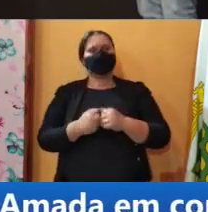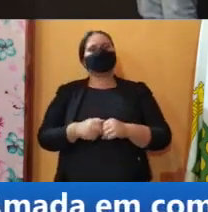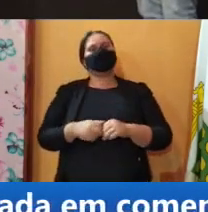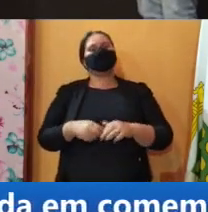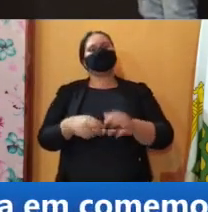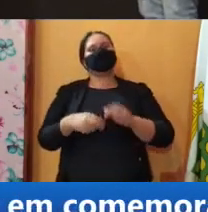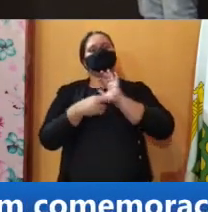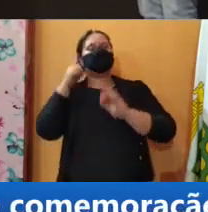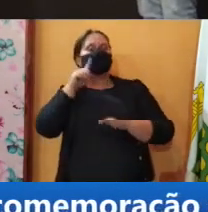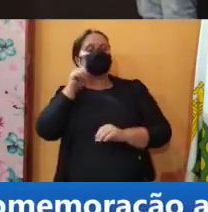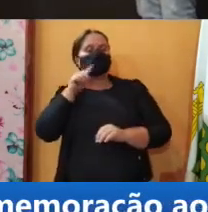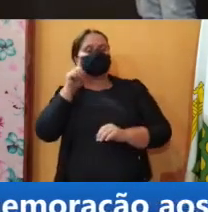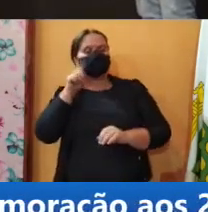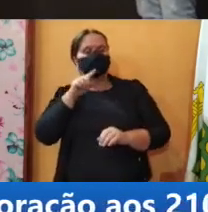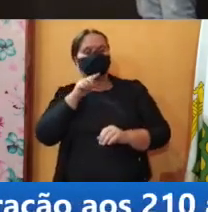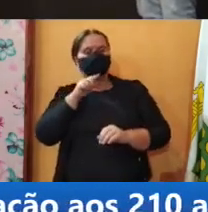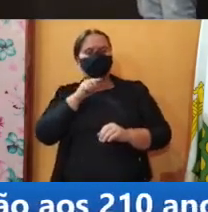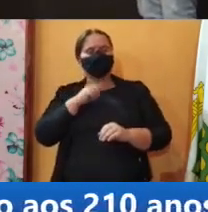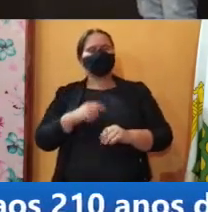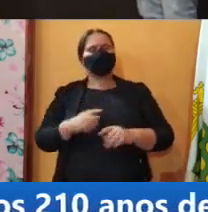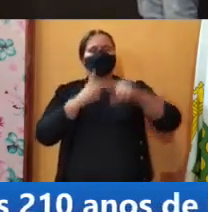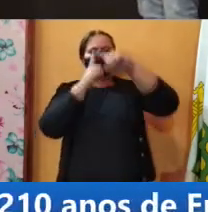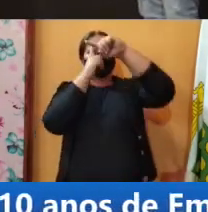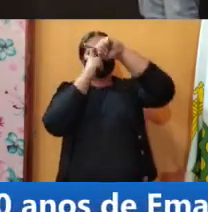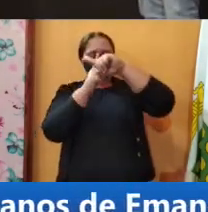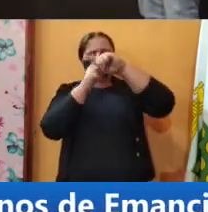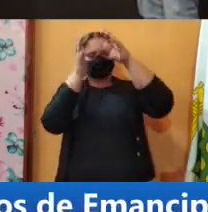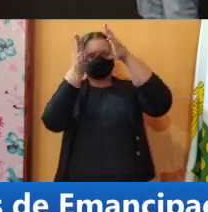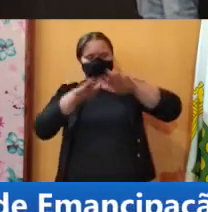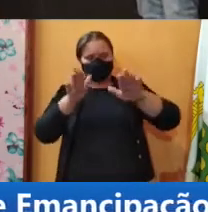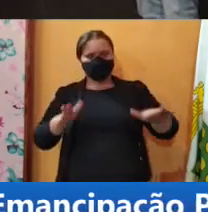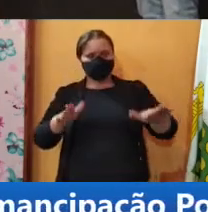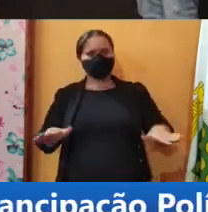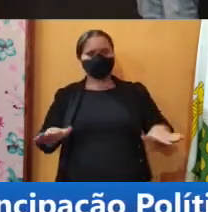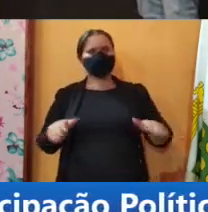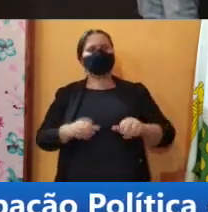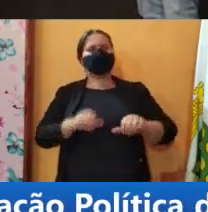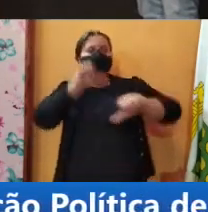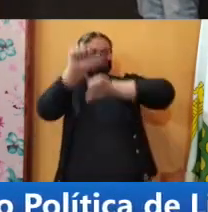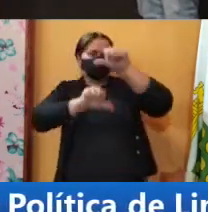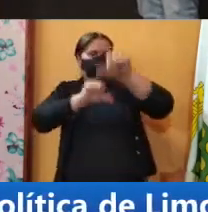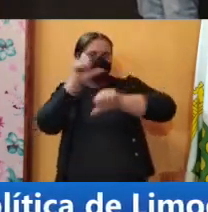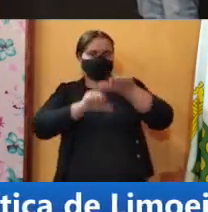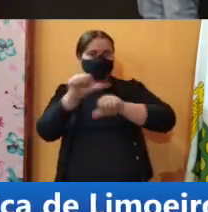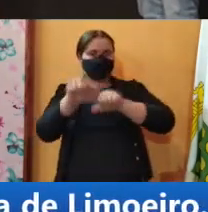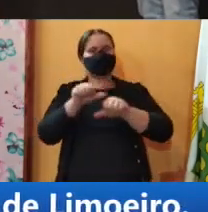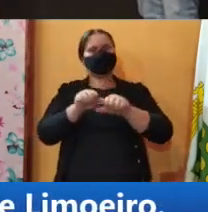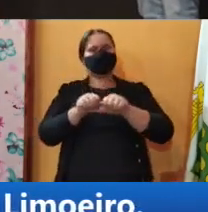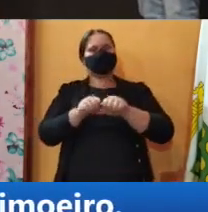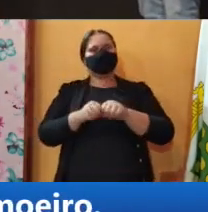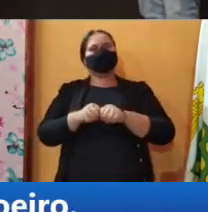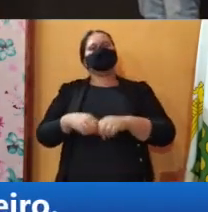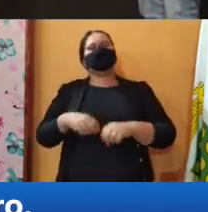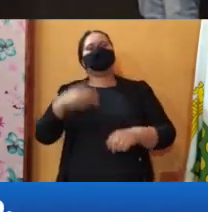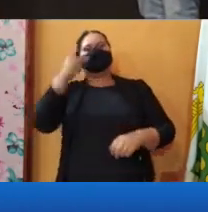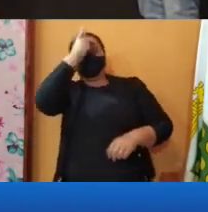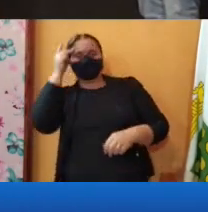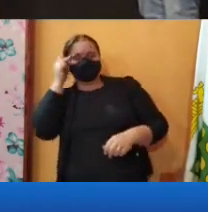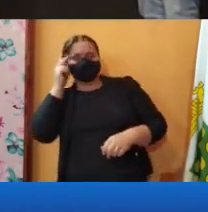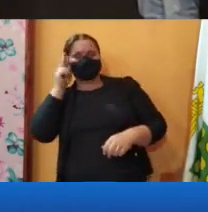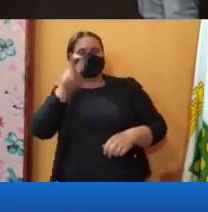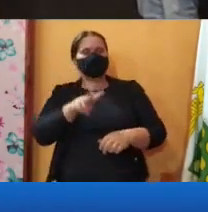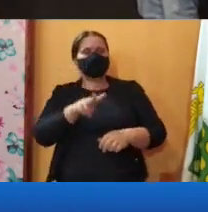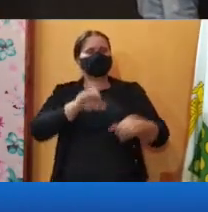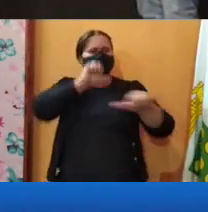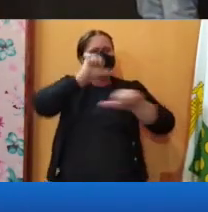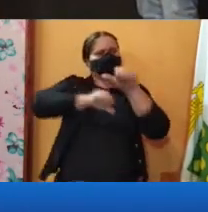Orlando, sobre o Redentor, que a gente vai revitalizar e transformar. E transformando o Redentor, a gente transforma